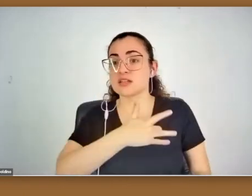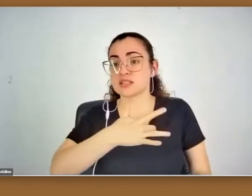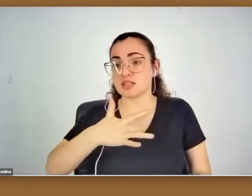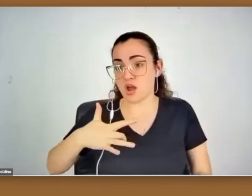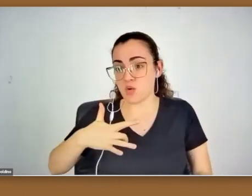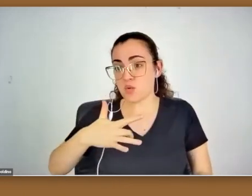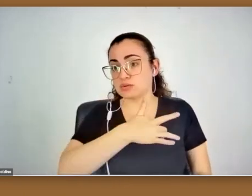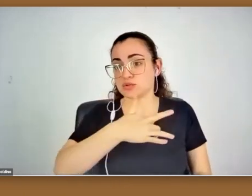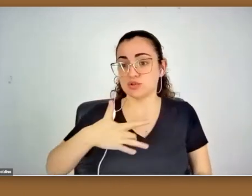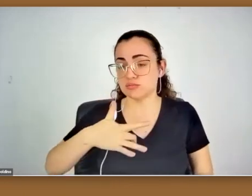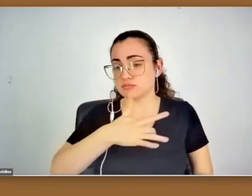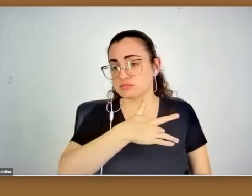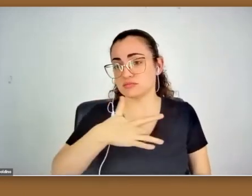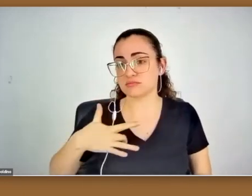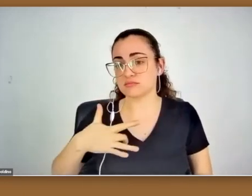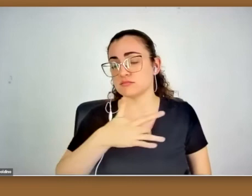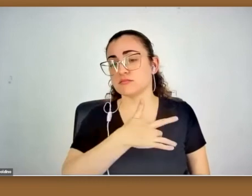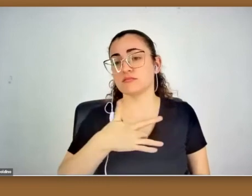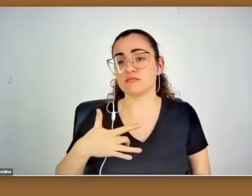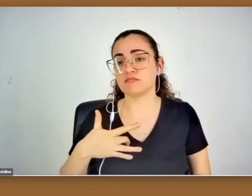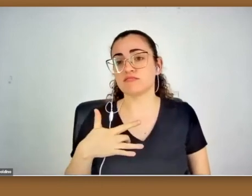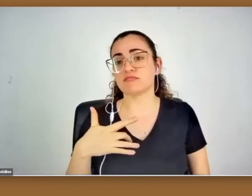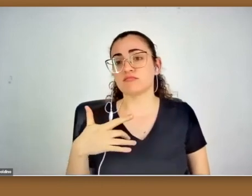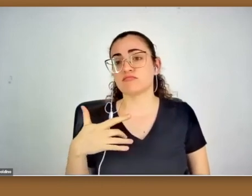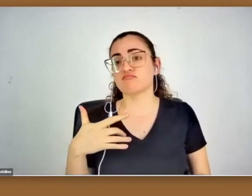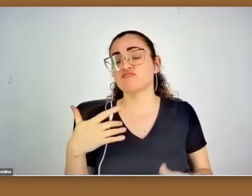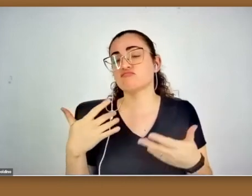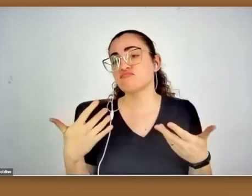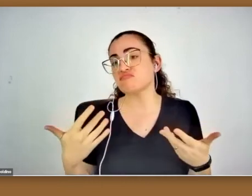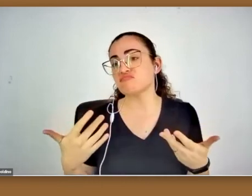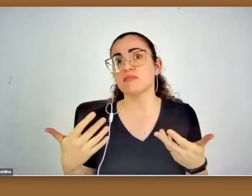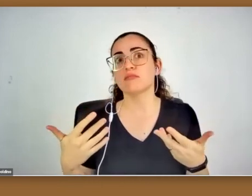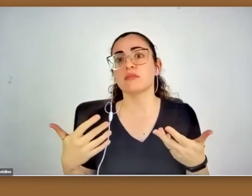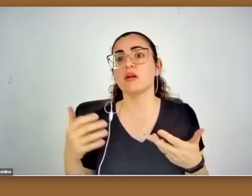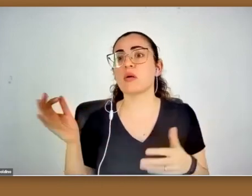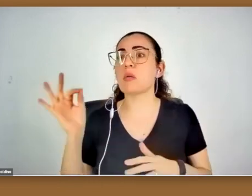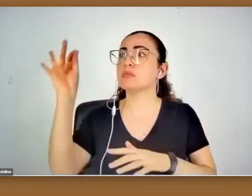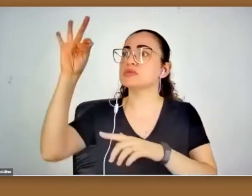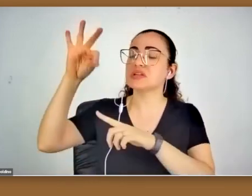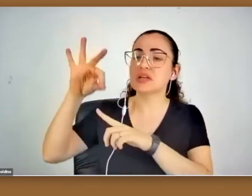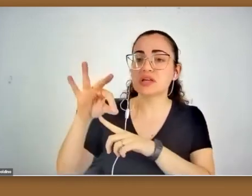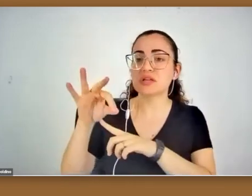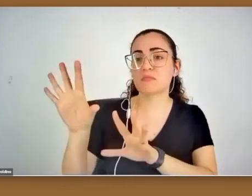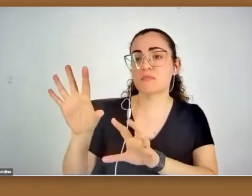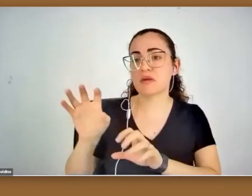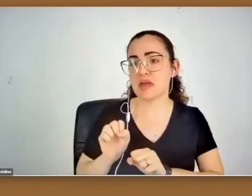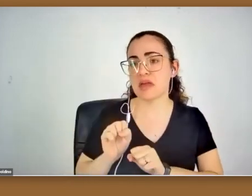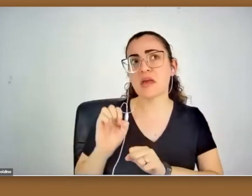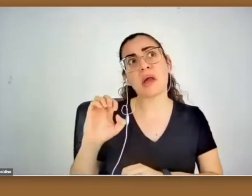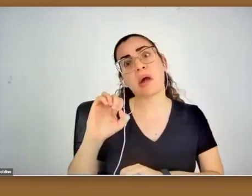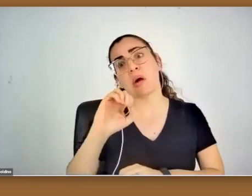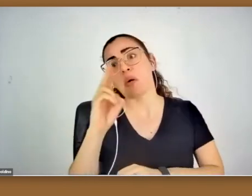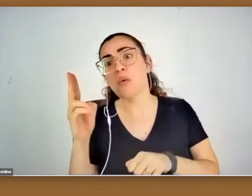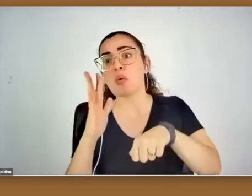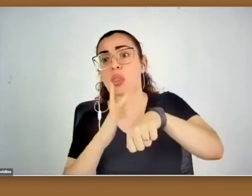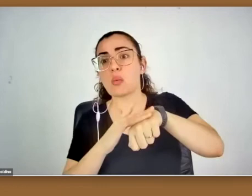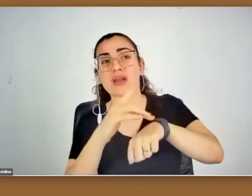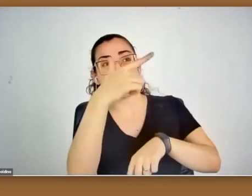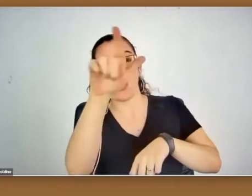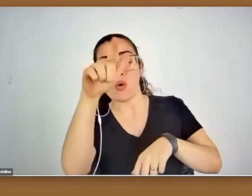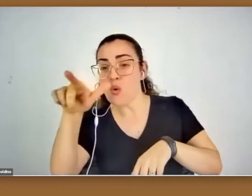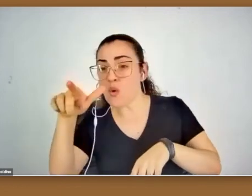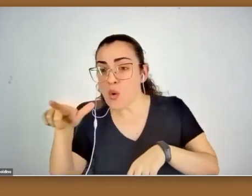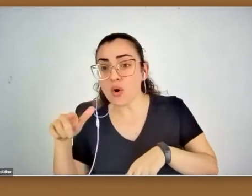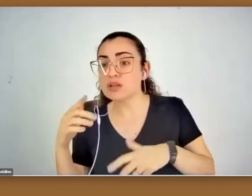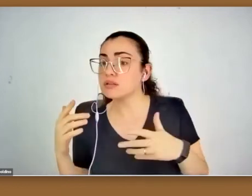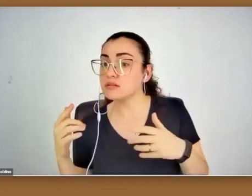que foi proposto em 91. Para mosquito ou para qualquer outra coisa, isso aqui se aplica. Tá?